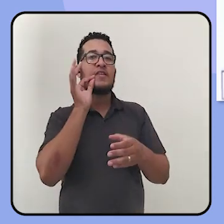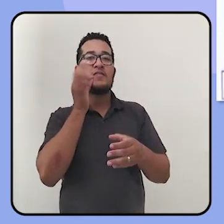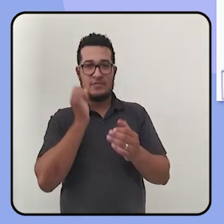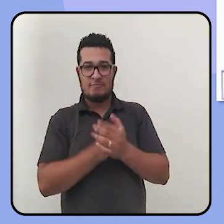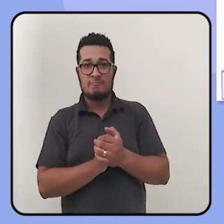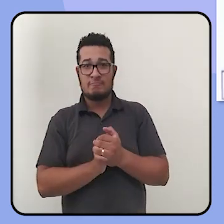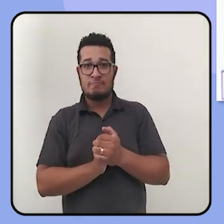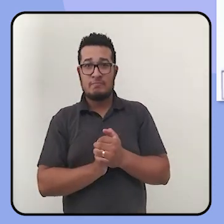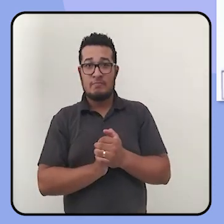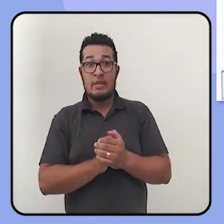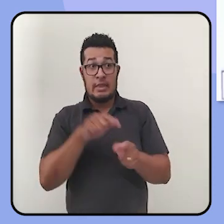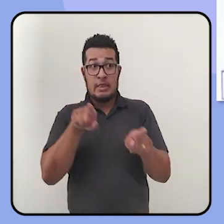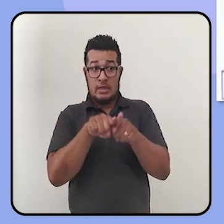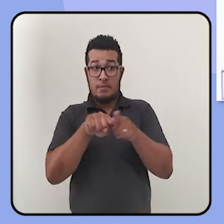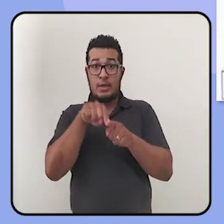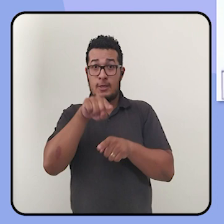ilhas